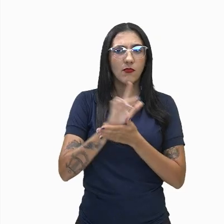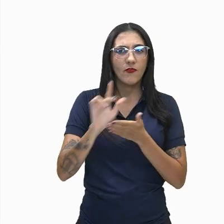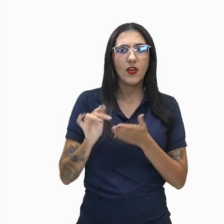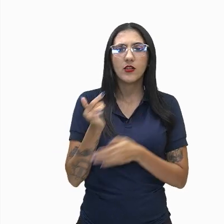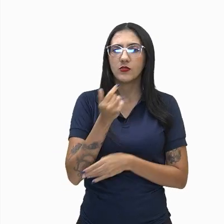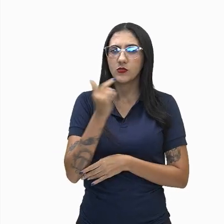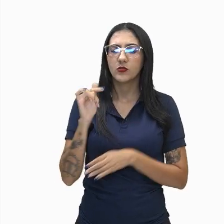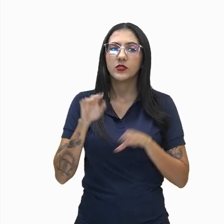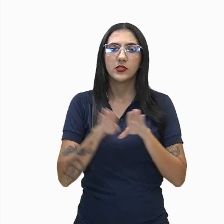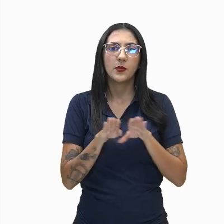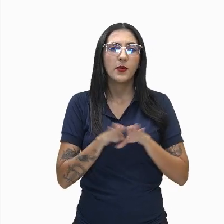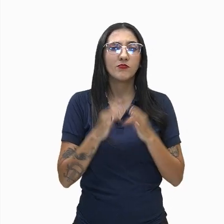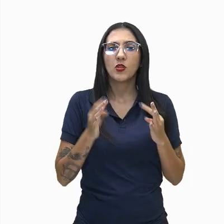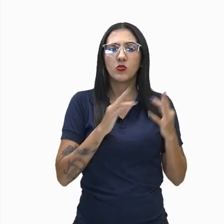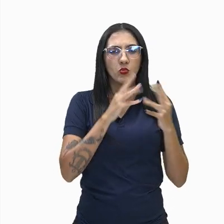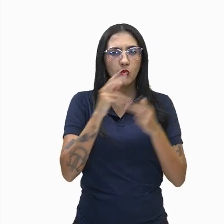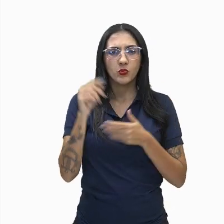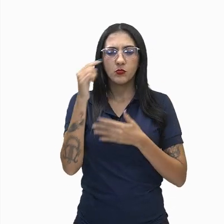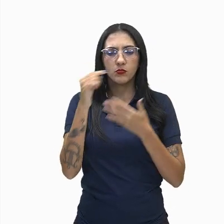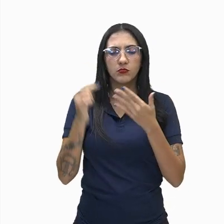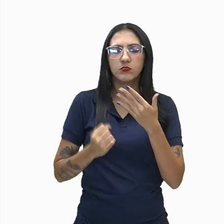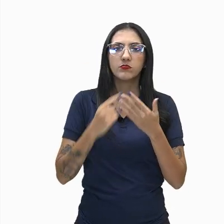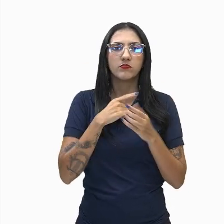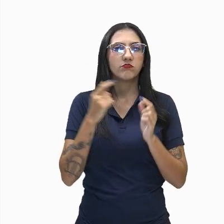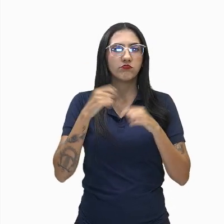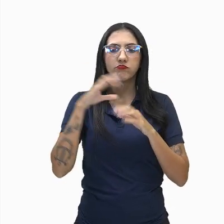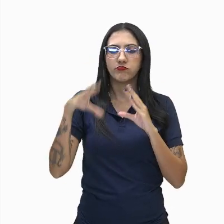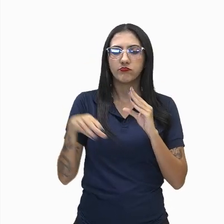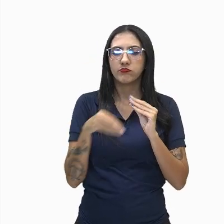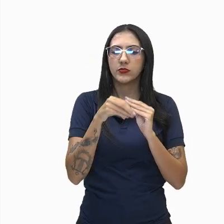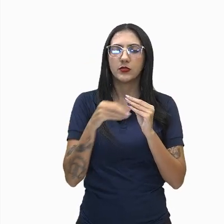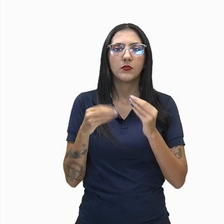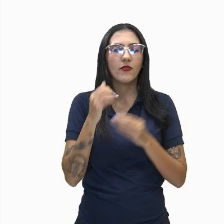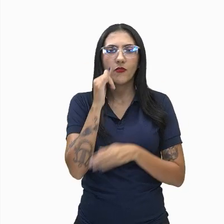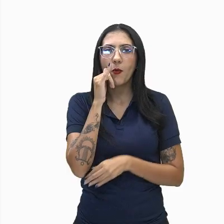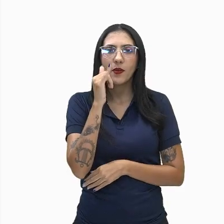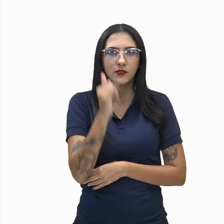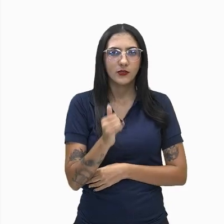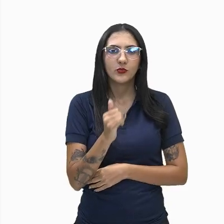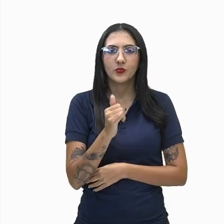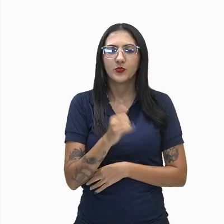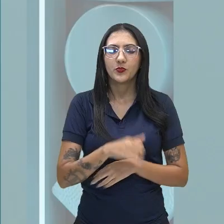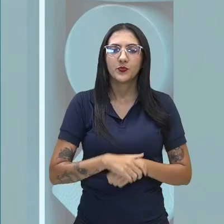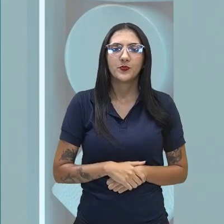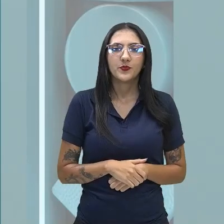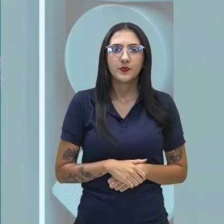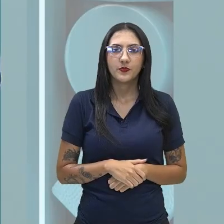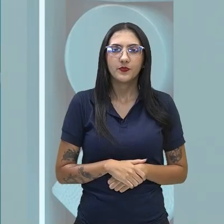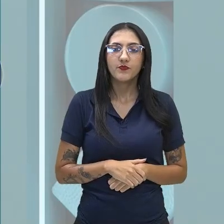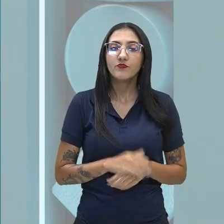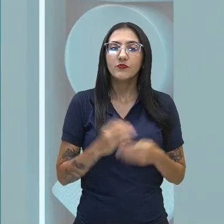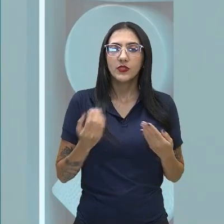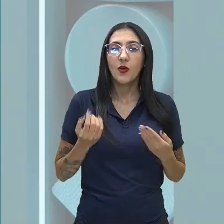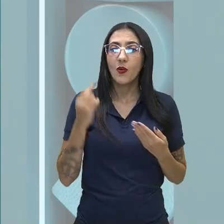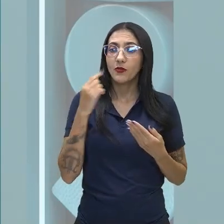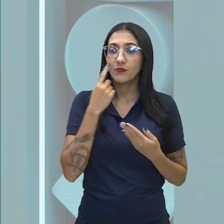E tudo isso para transmitir mensagens. Então, aqui você aprendeu sobre a